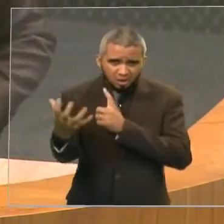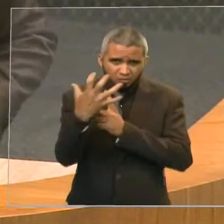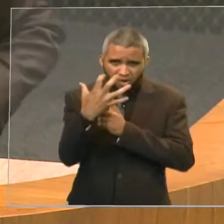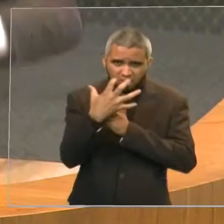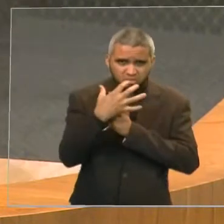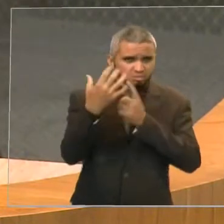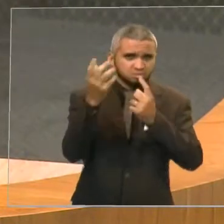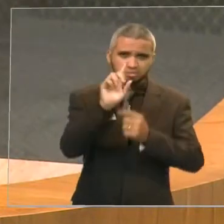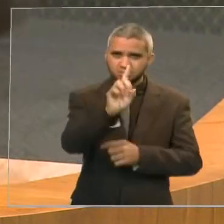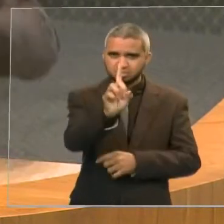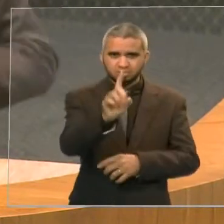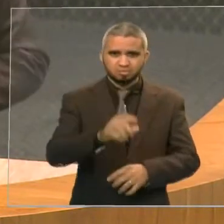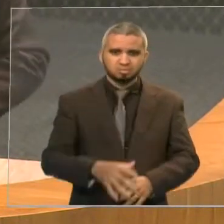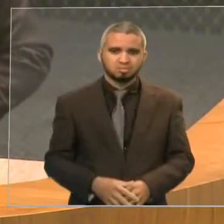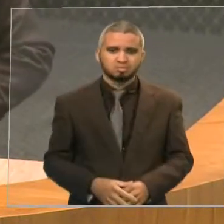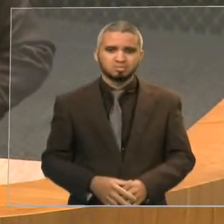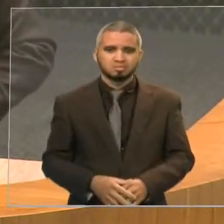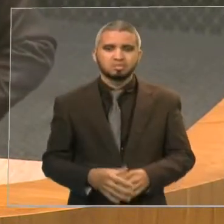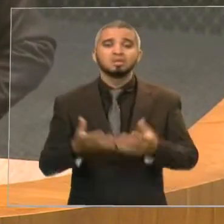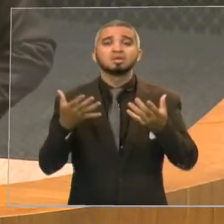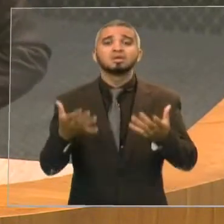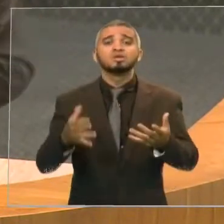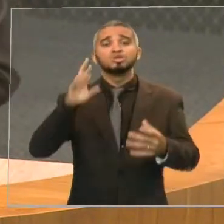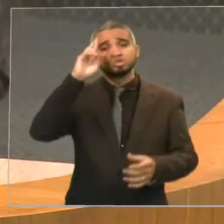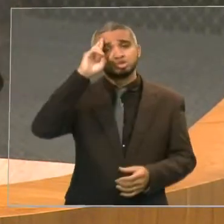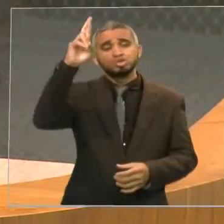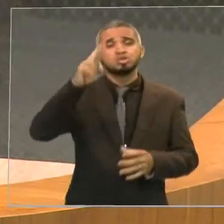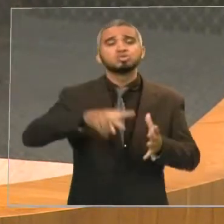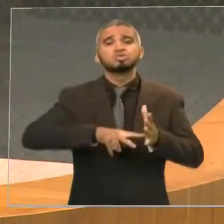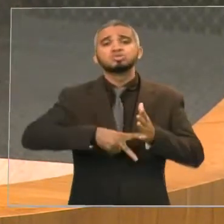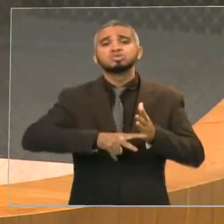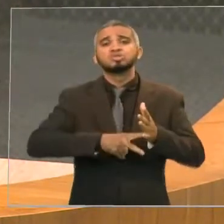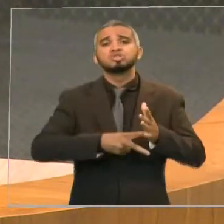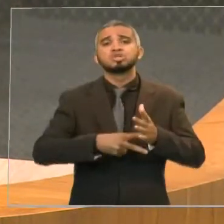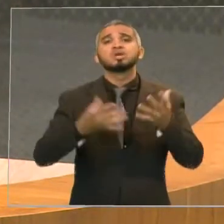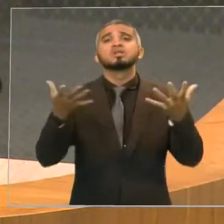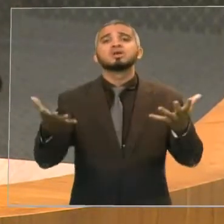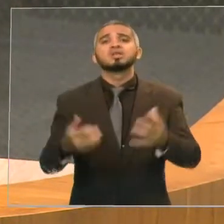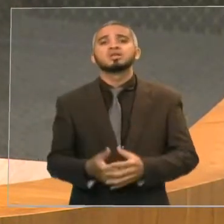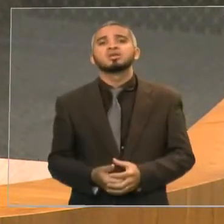Cadê a diretoria do sindicato que não está aqui reivindicando e lutando em defesa dos professores?